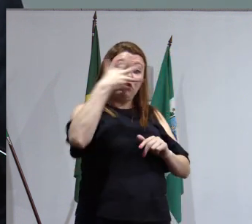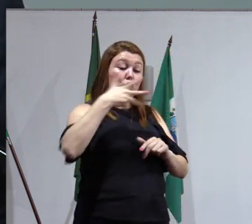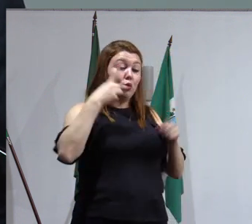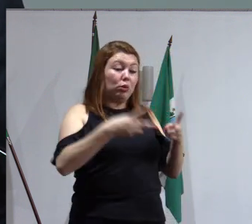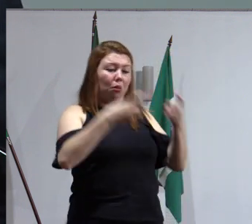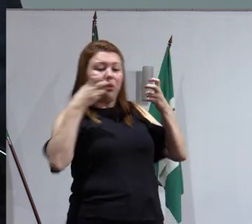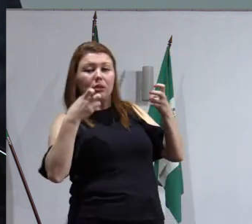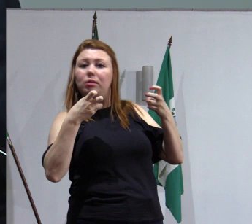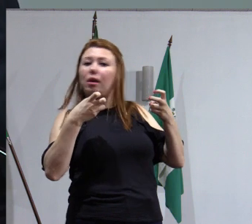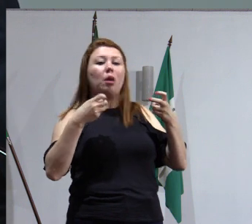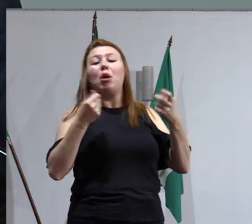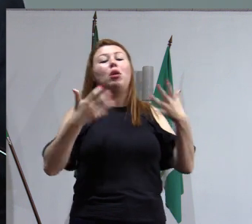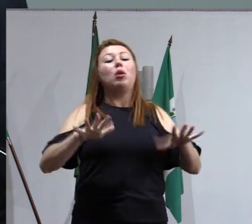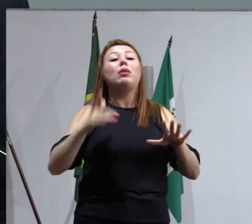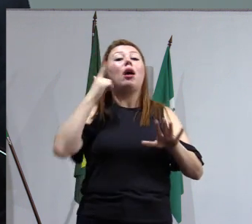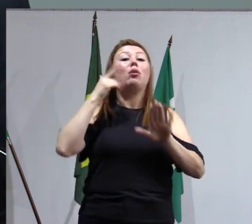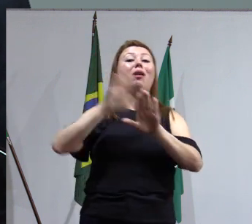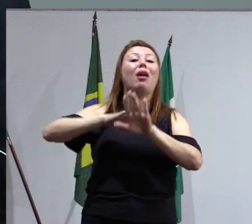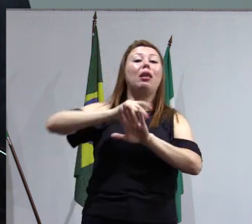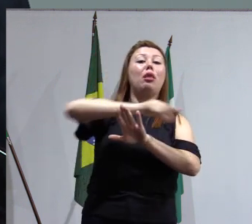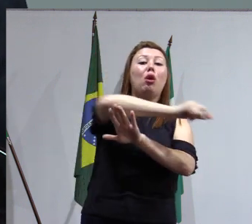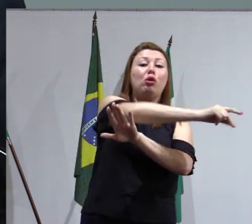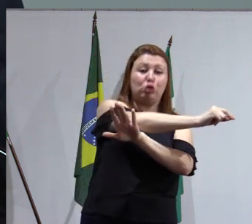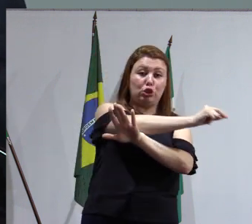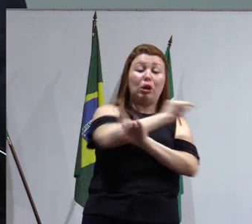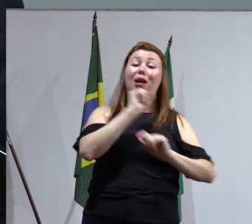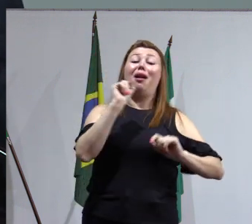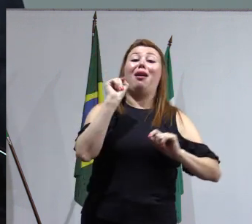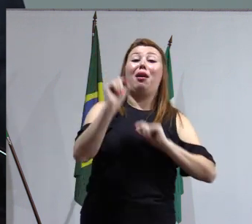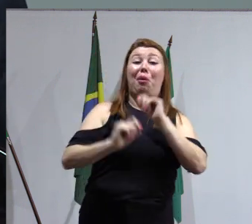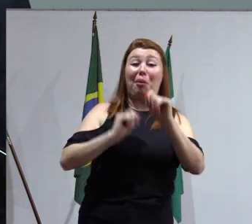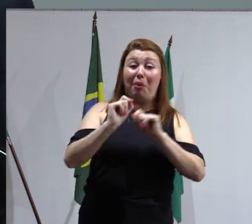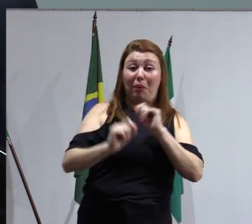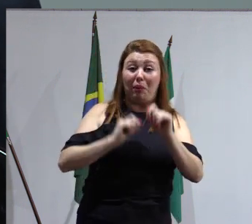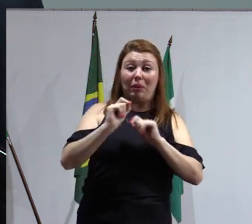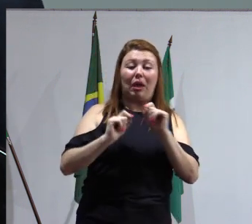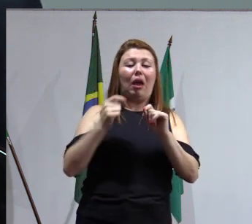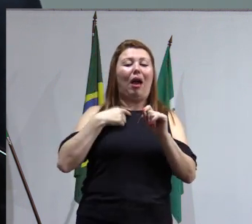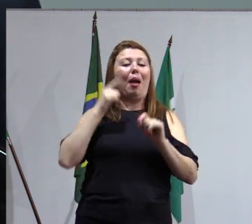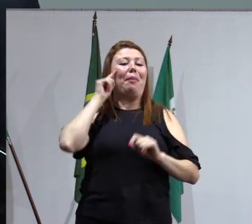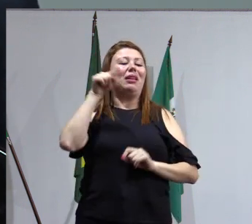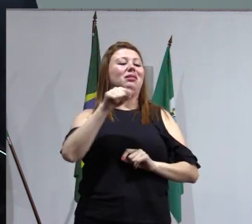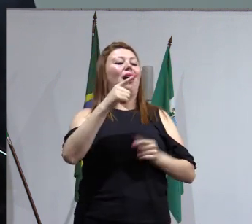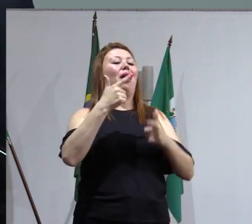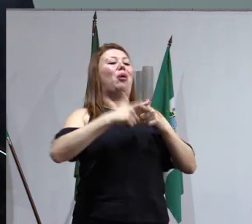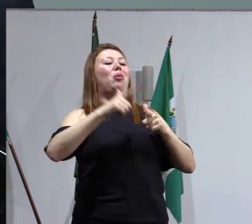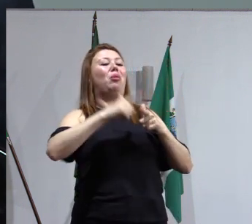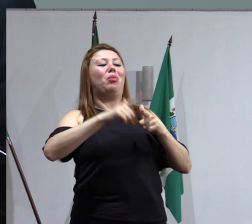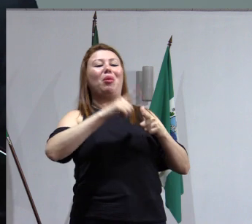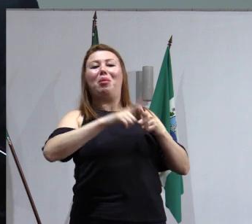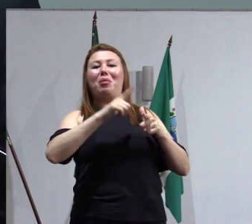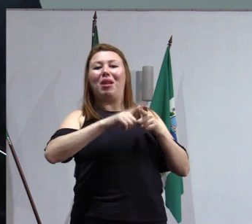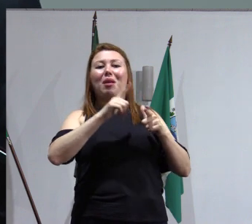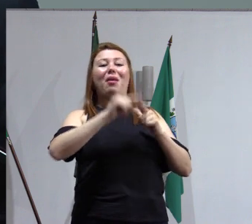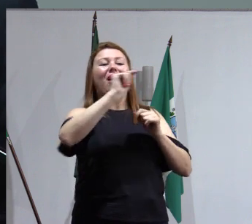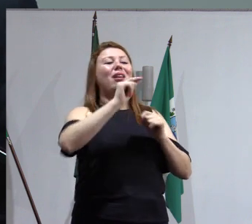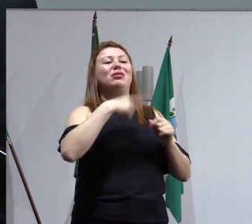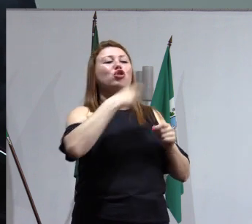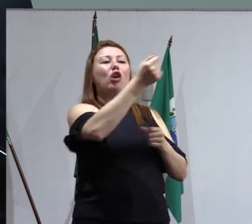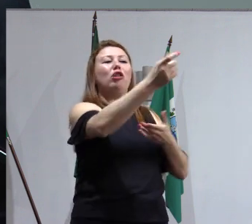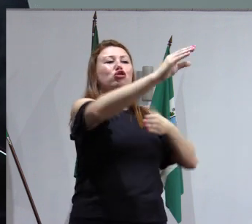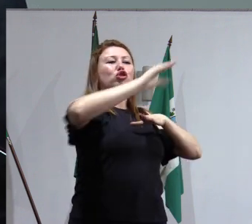questão ideológica que o outro lado traz, de simplesmente tratar esse problema com essa ojeriza ao capital privado e